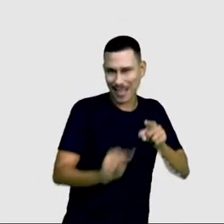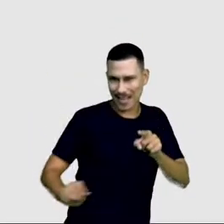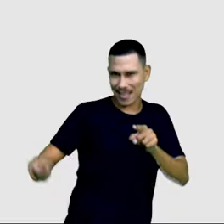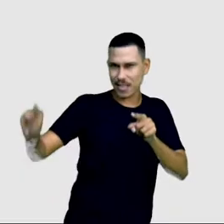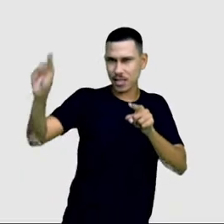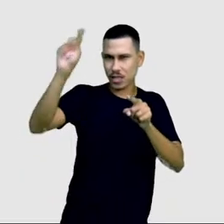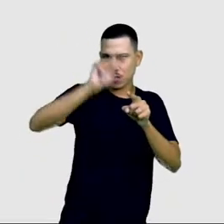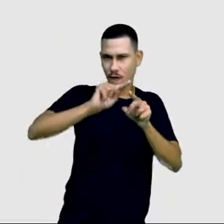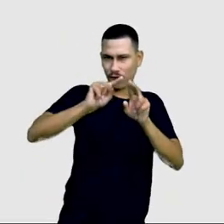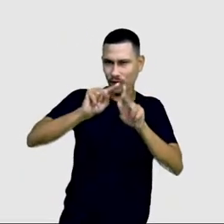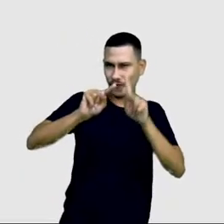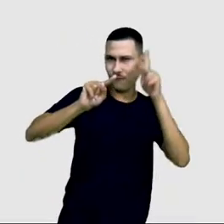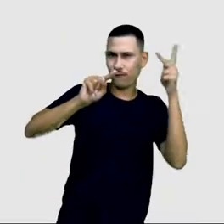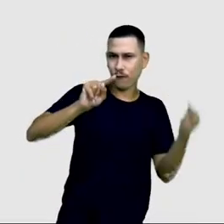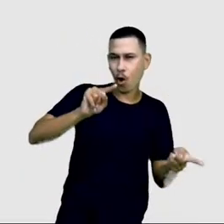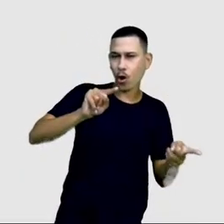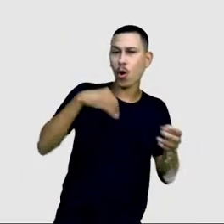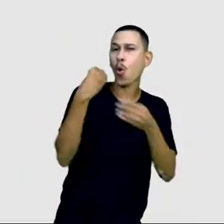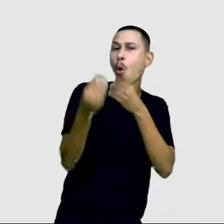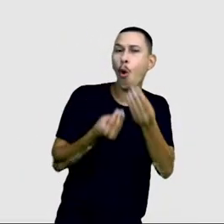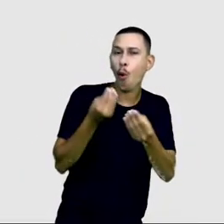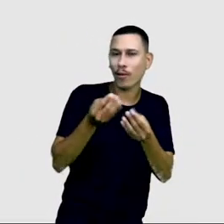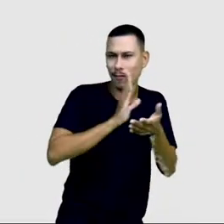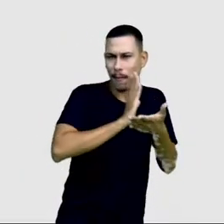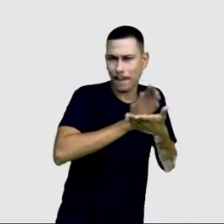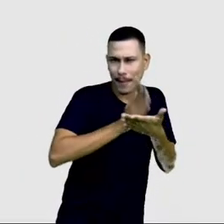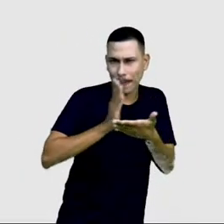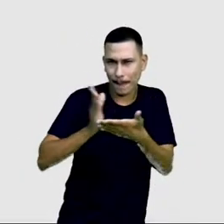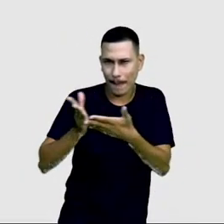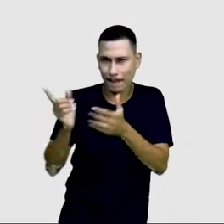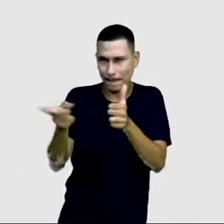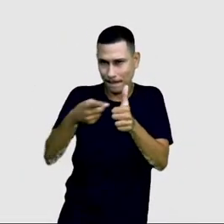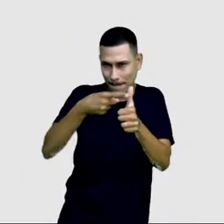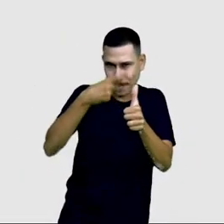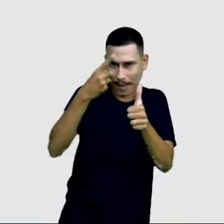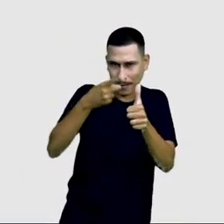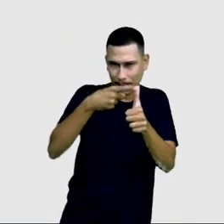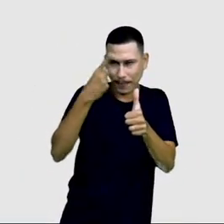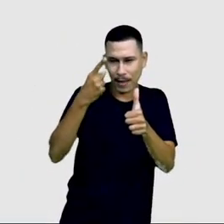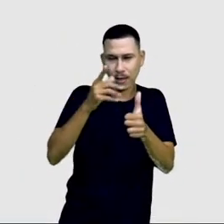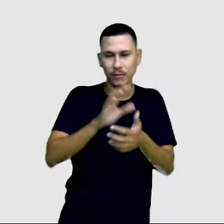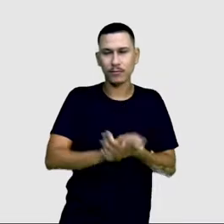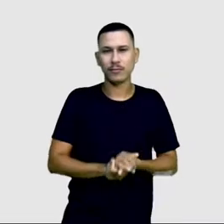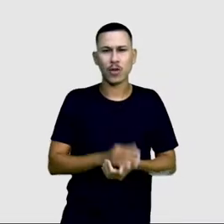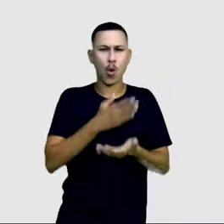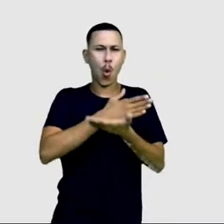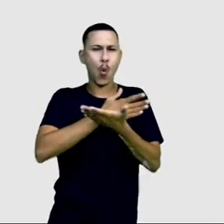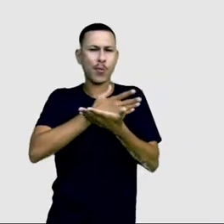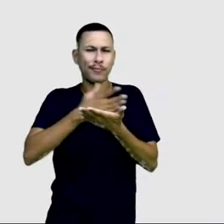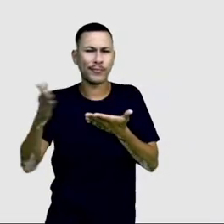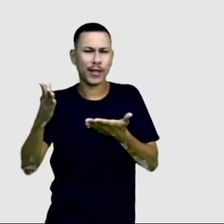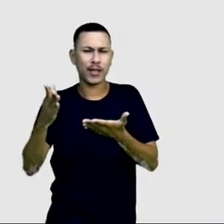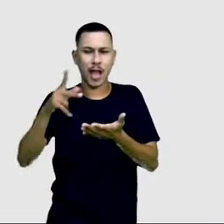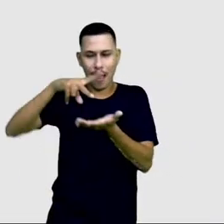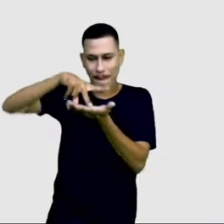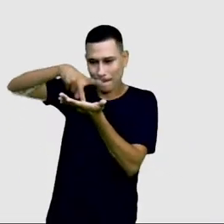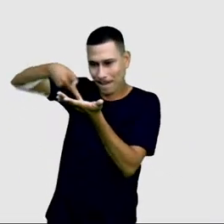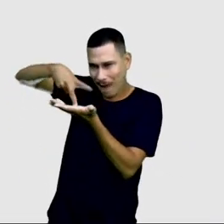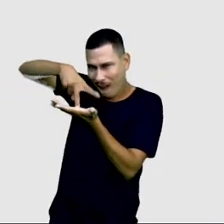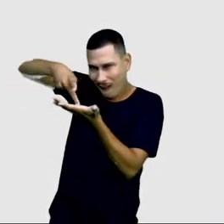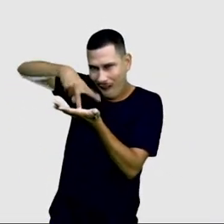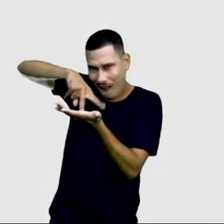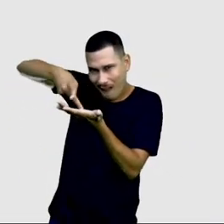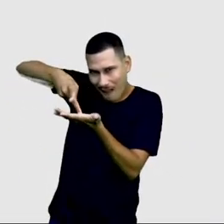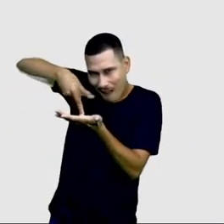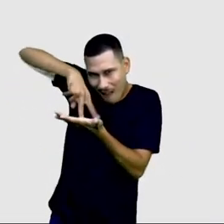a gente entender, porque eu vou falar muito sobre isso. Parte principal. Quando é que a gente começa lá com o compasso a desenhar